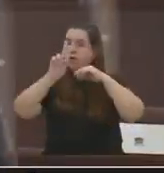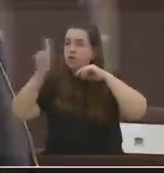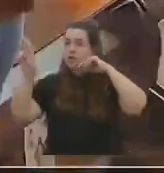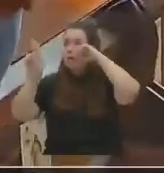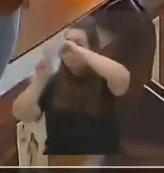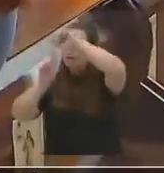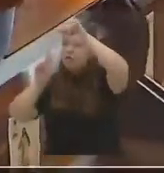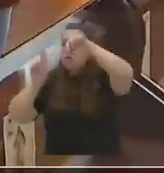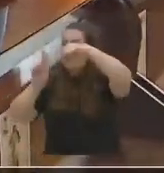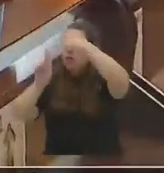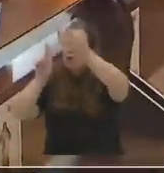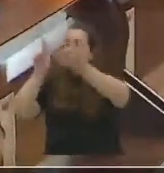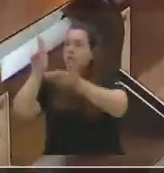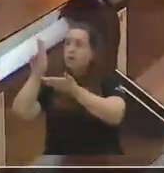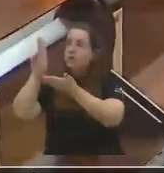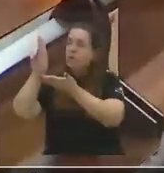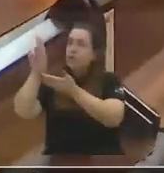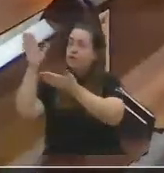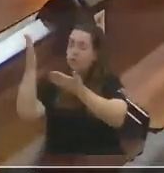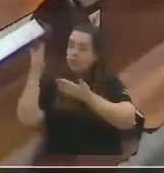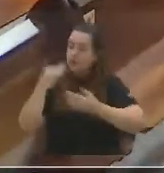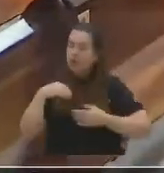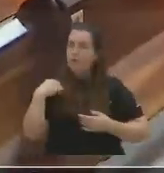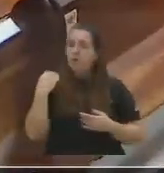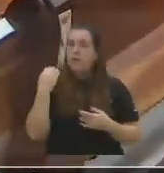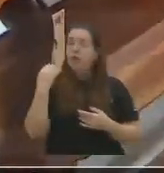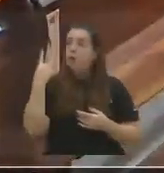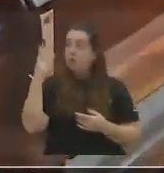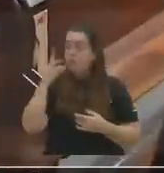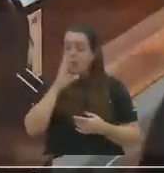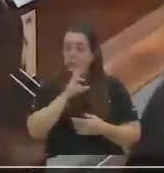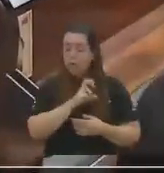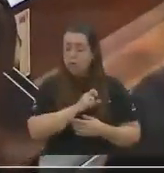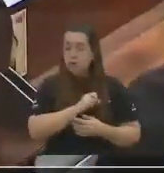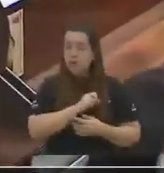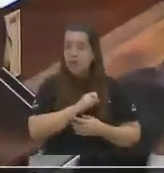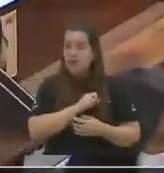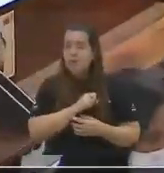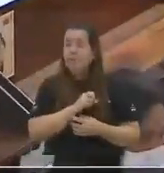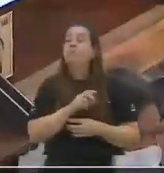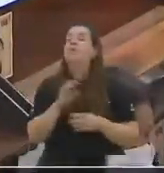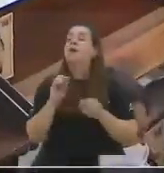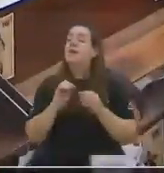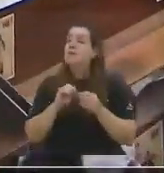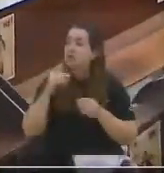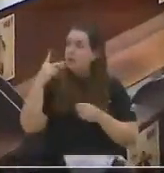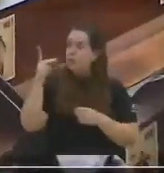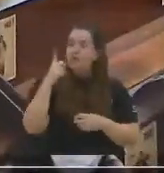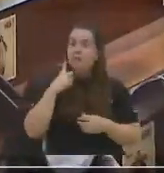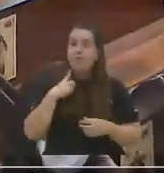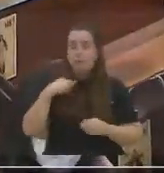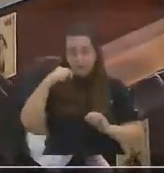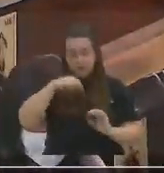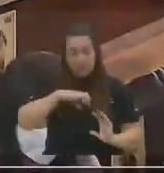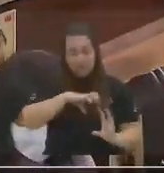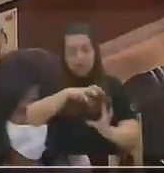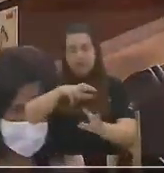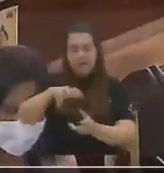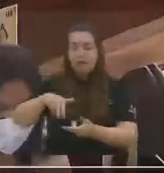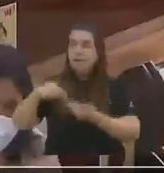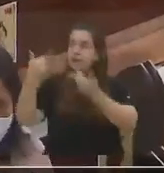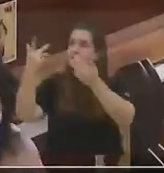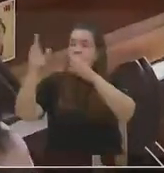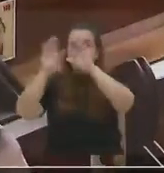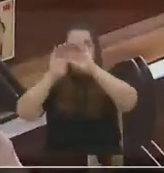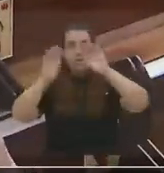céus, santificado seja o vosso nome, venha a nós o vosso reino, seja feita a